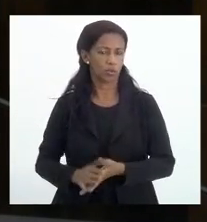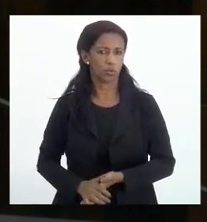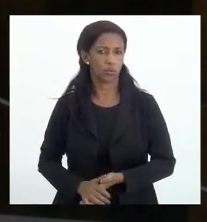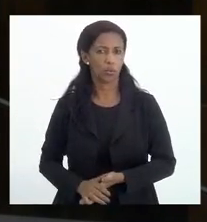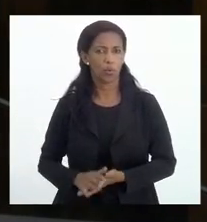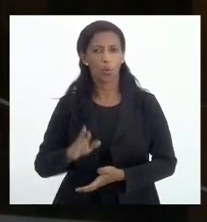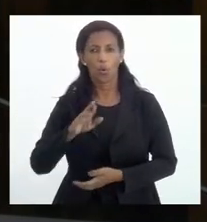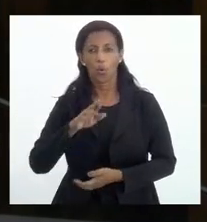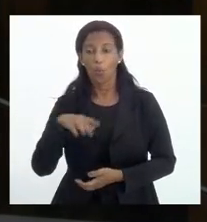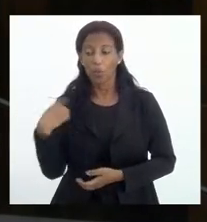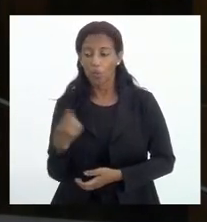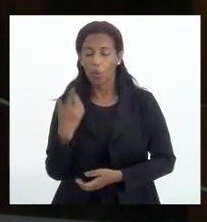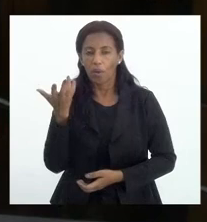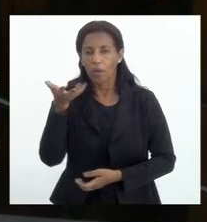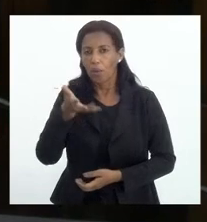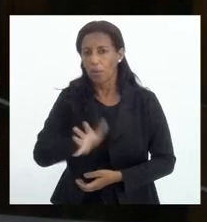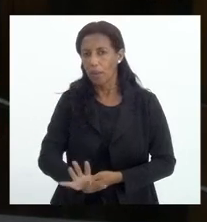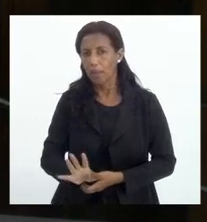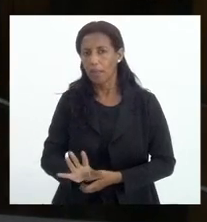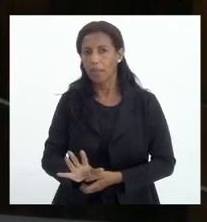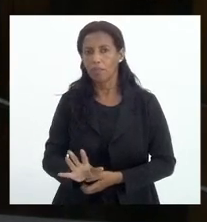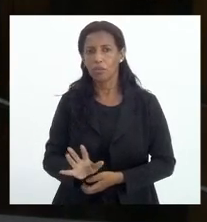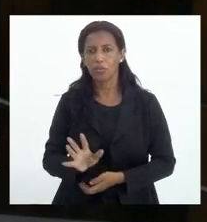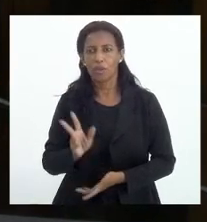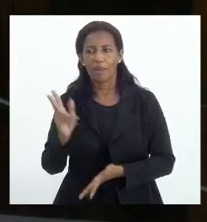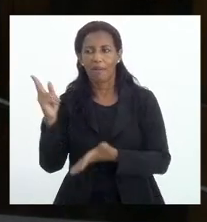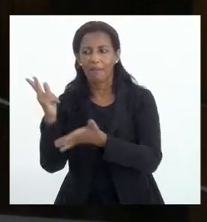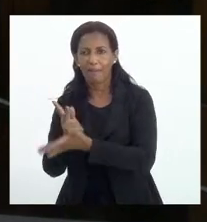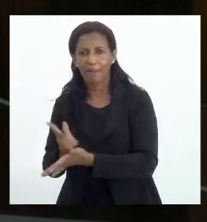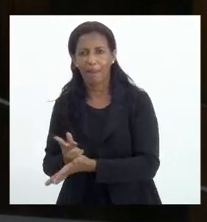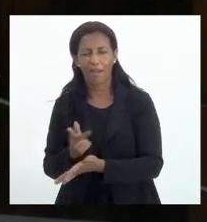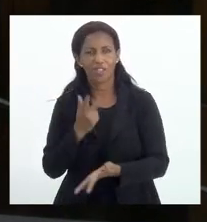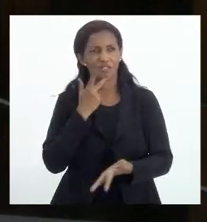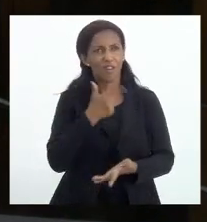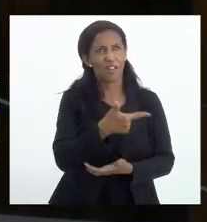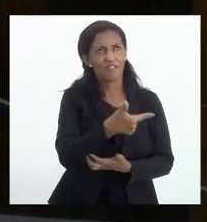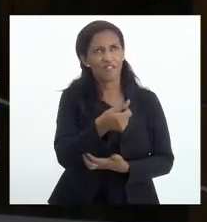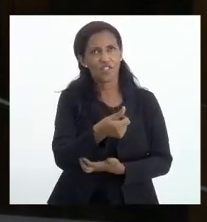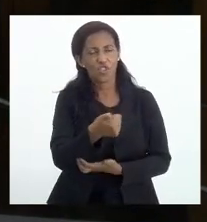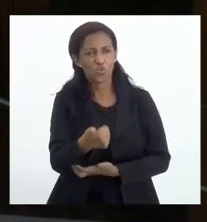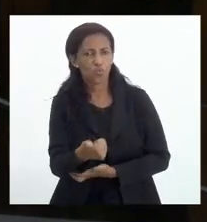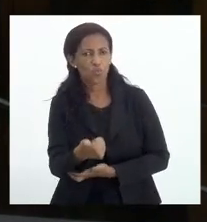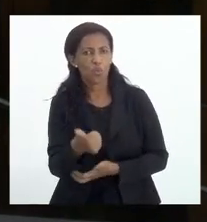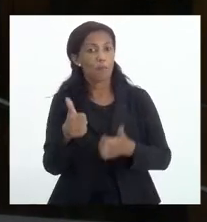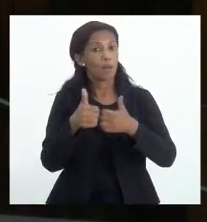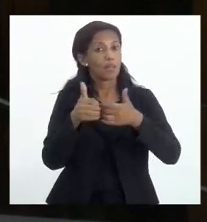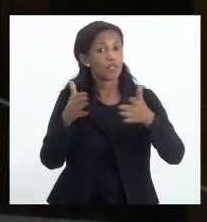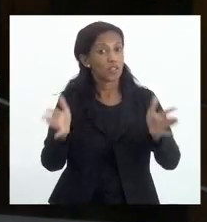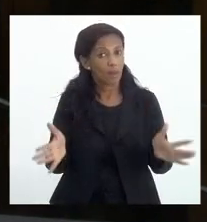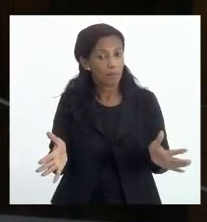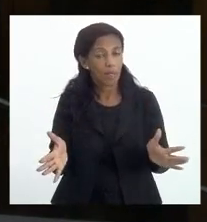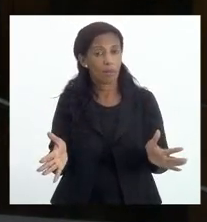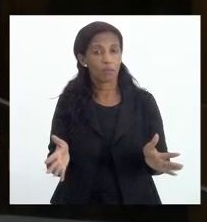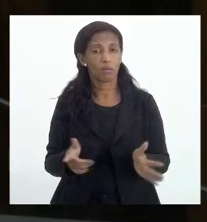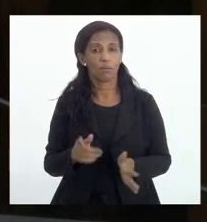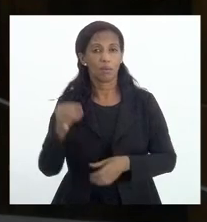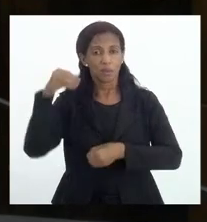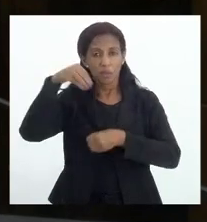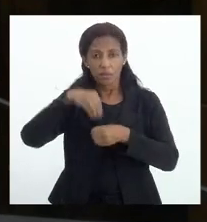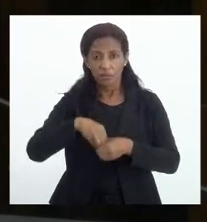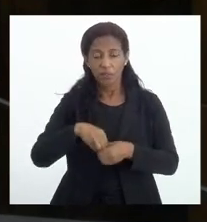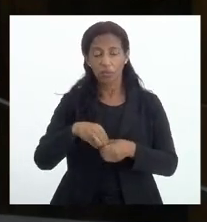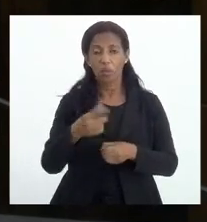correr risco, senhor deputado, de fixar hoje o 2021, mas sim deixar aberto para que seja feito dentro